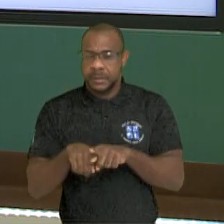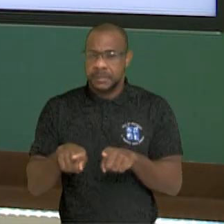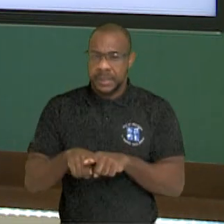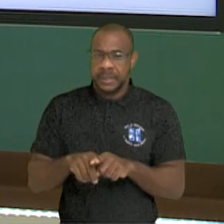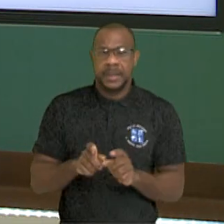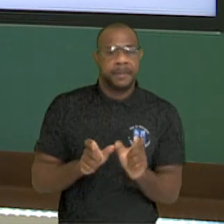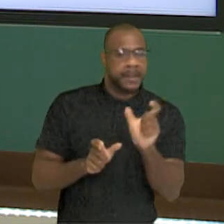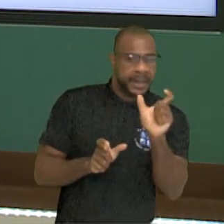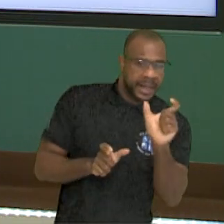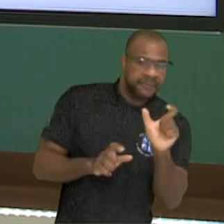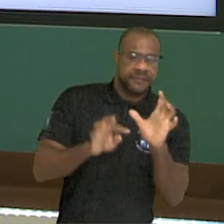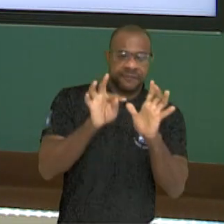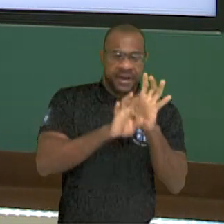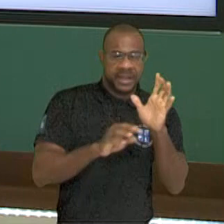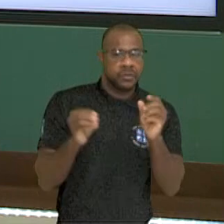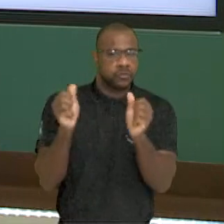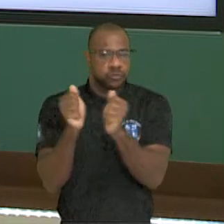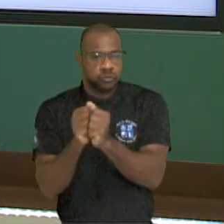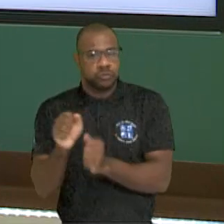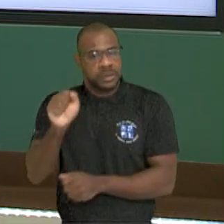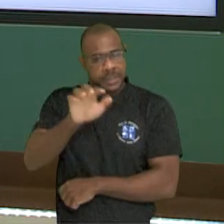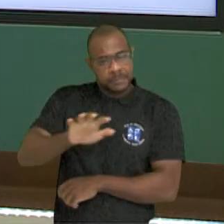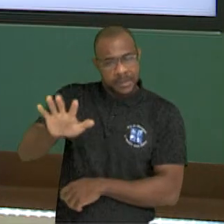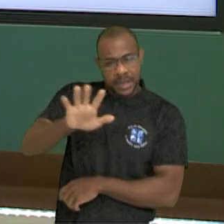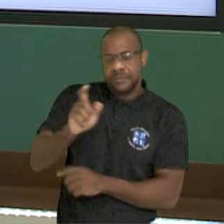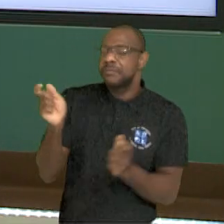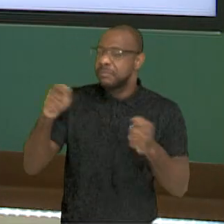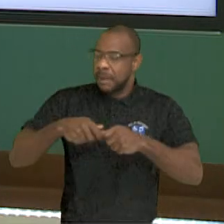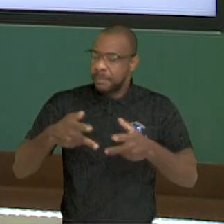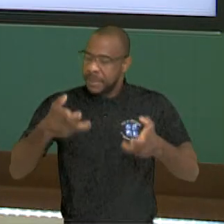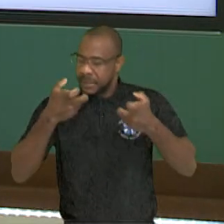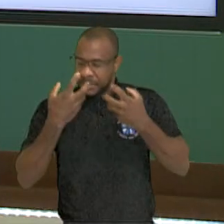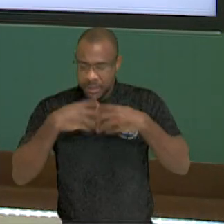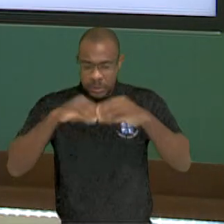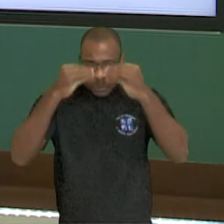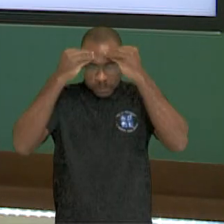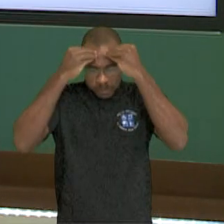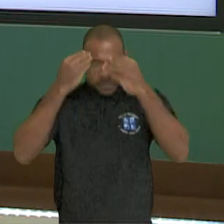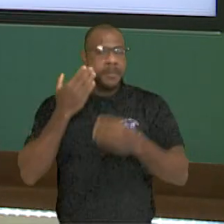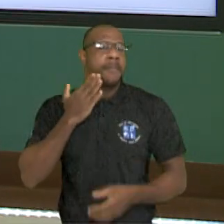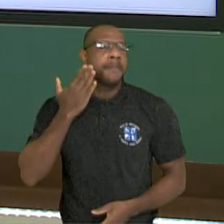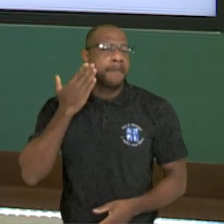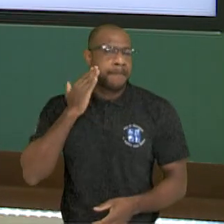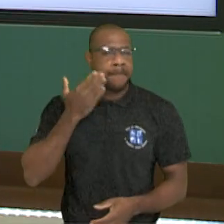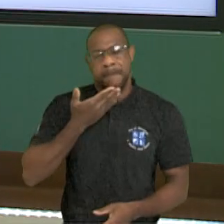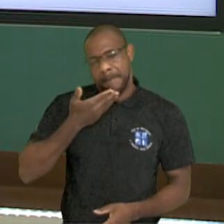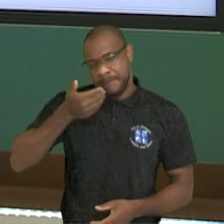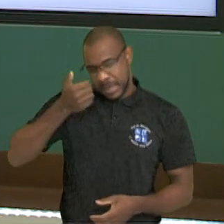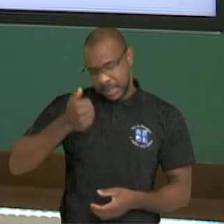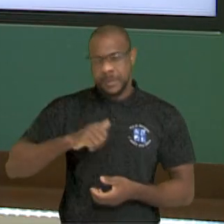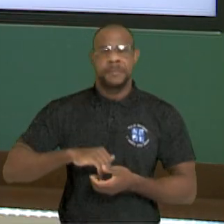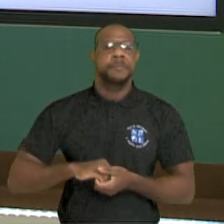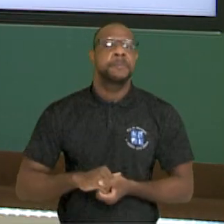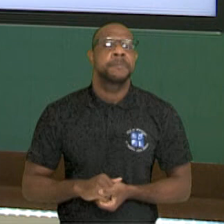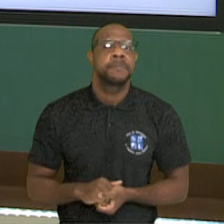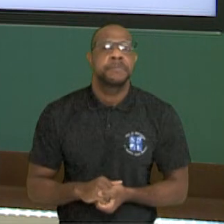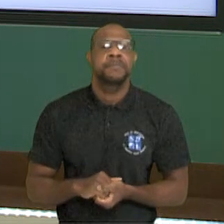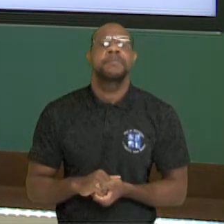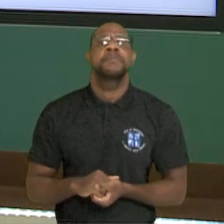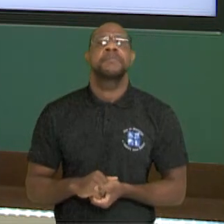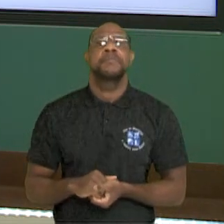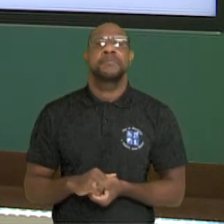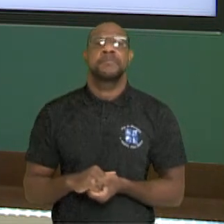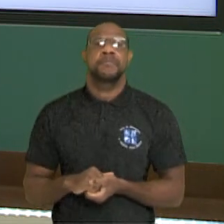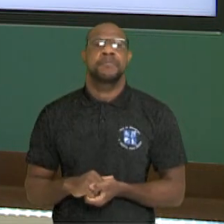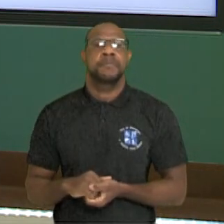o sentido é melhorado, eu consigo compreender melhor, assim como você fazia lá na leitura dos livros infantis, né? Imagem